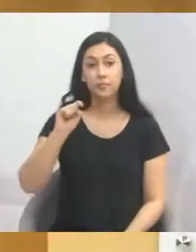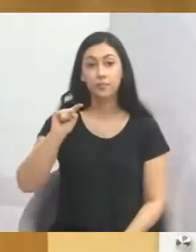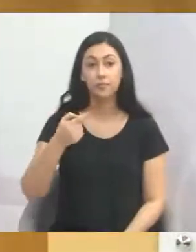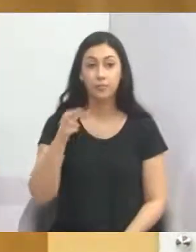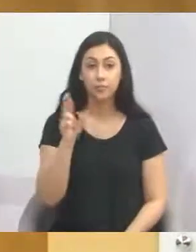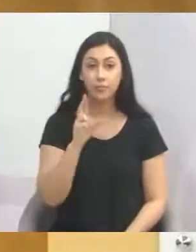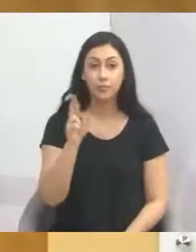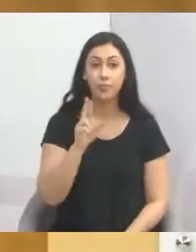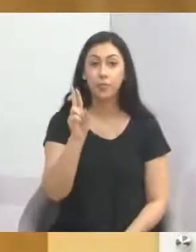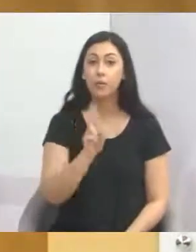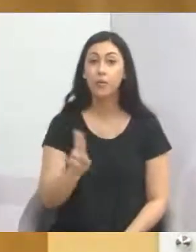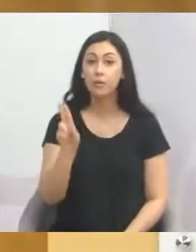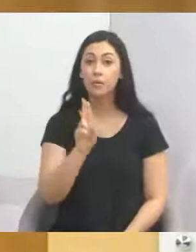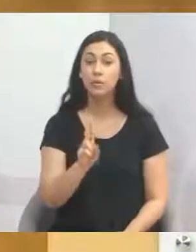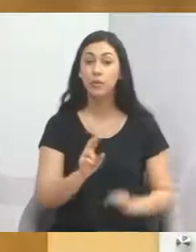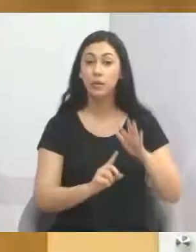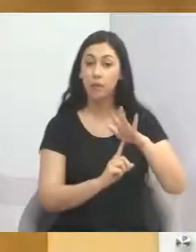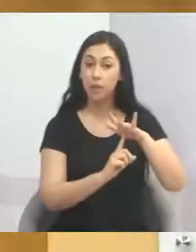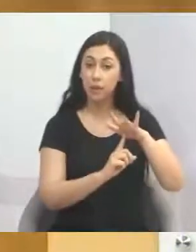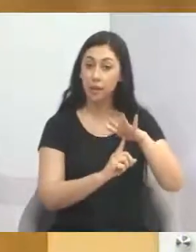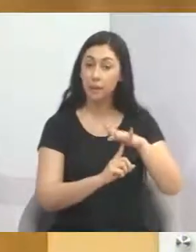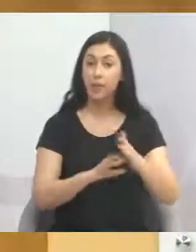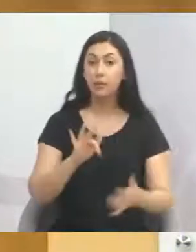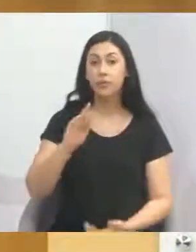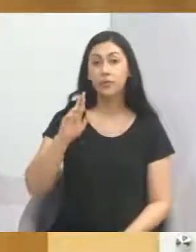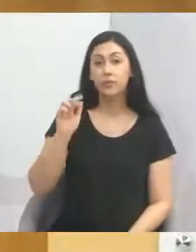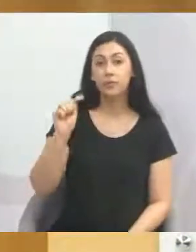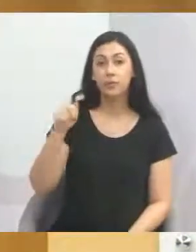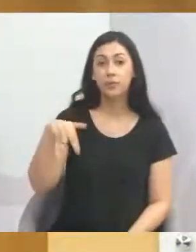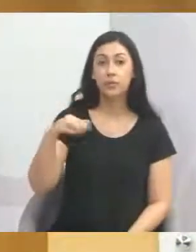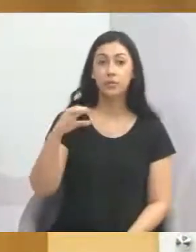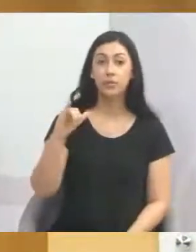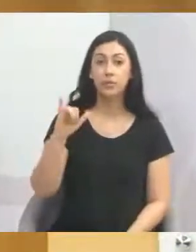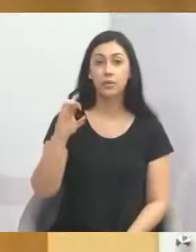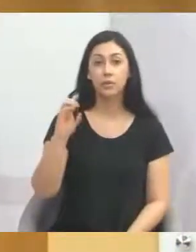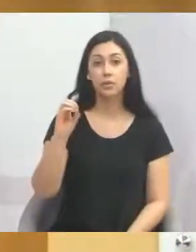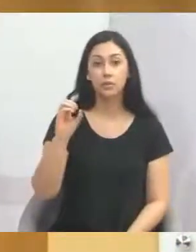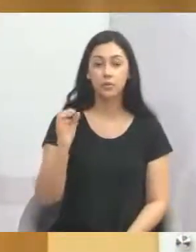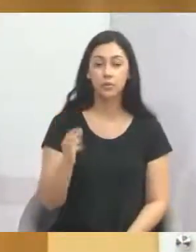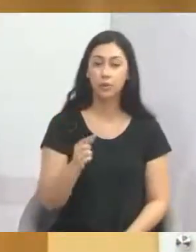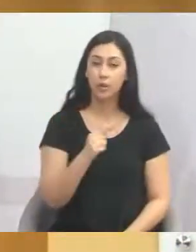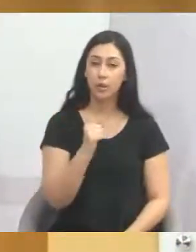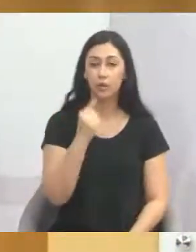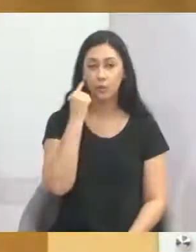passada, vai ser usado na Praça Francisco Lopes Chaves, no Parque Meia Lua.